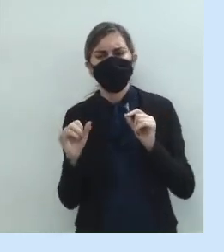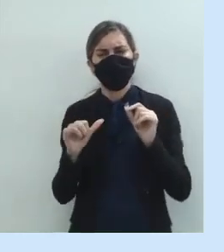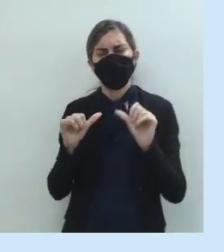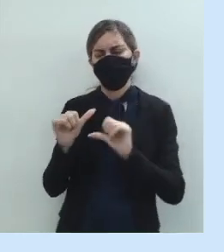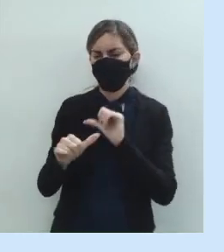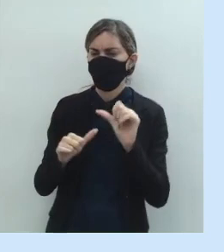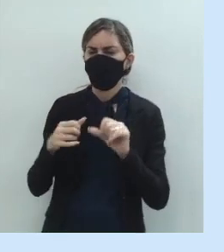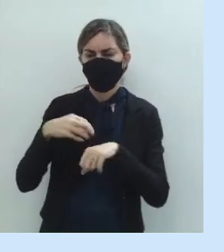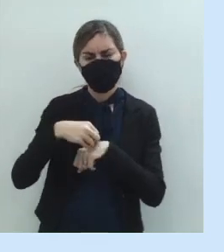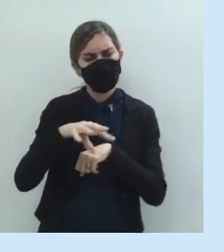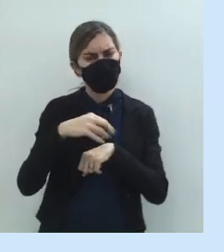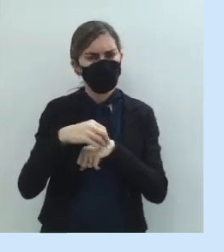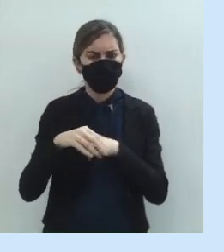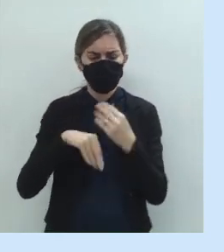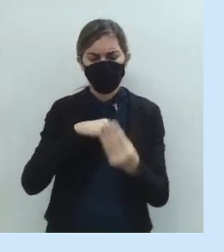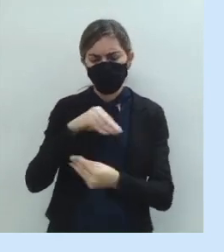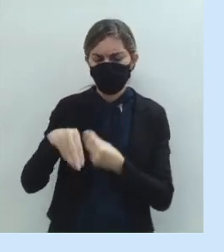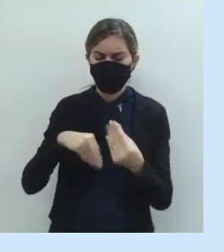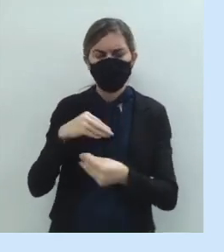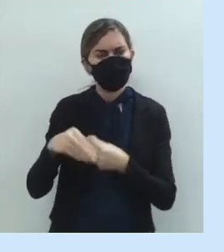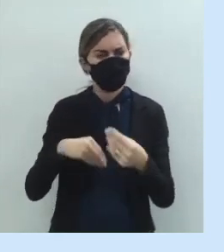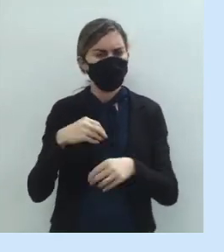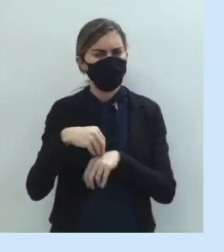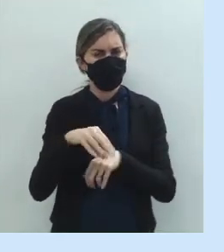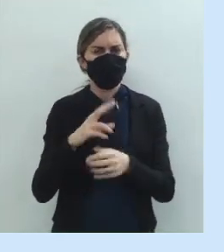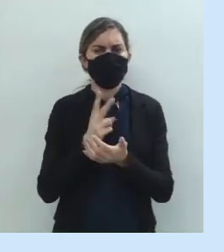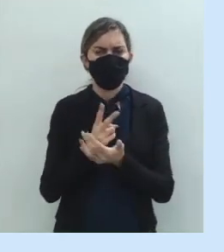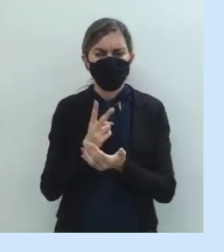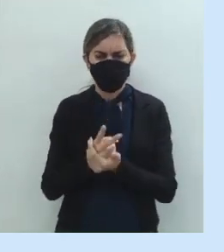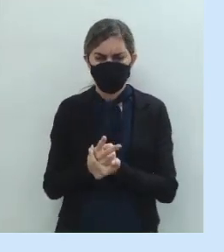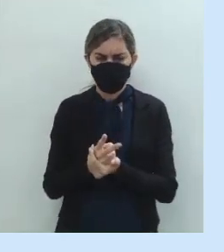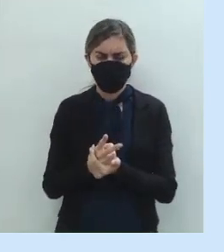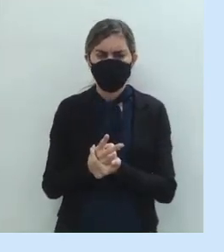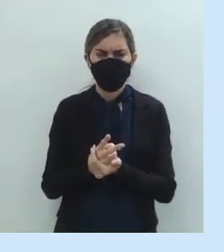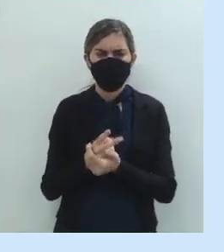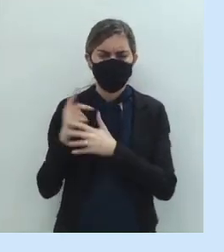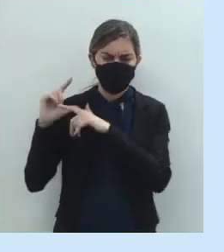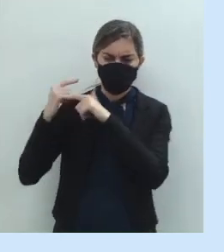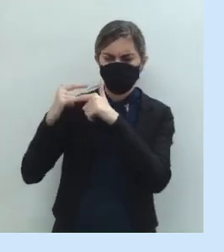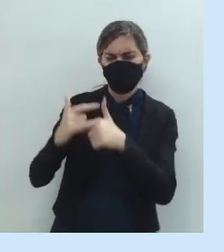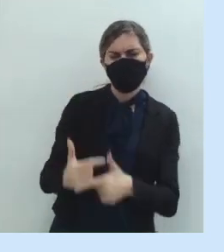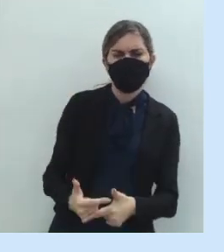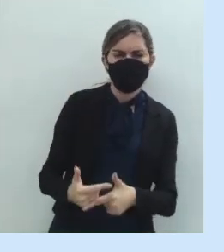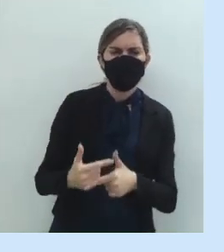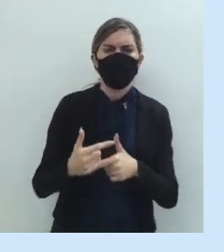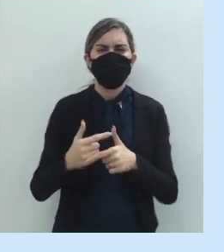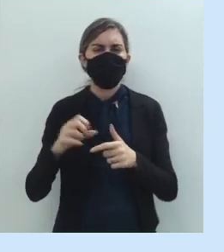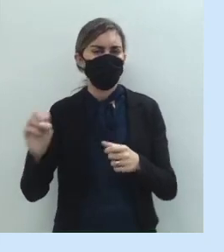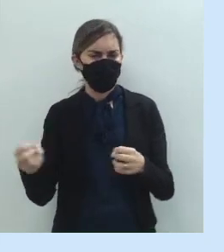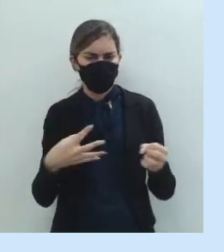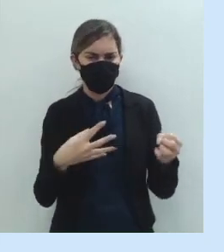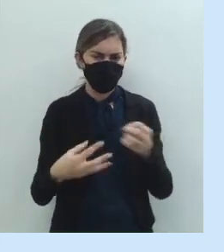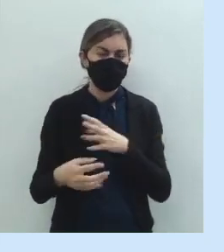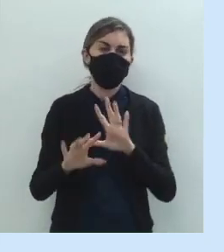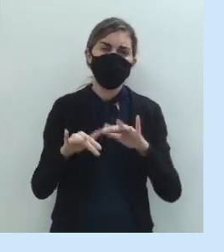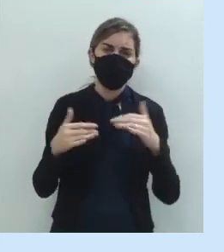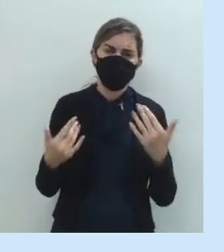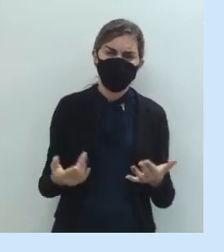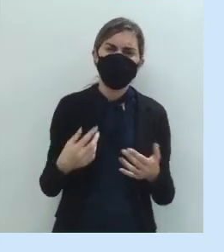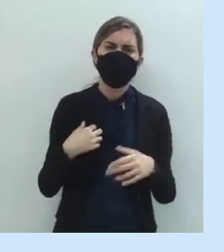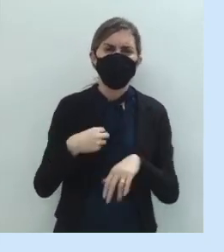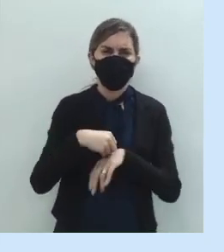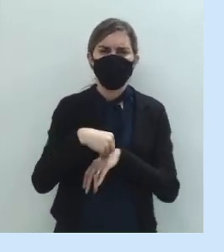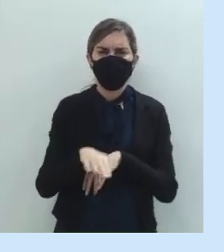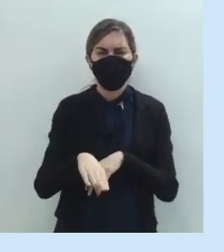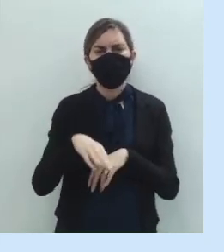sobressaiam, trazendo, misturando, né? Misturando sempre o tradicional com o moderno. Então, foi isso que o